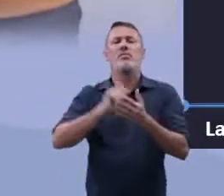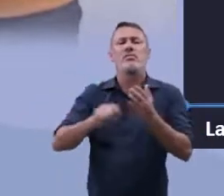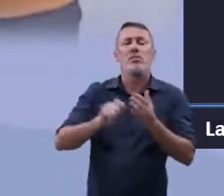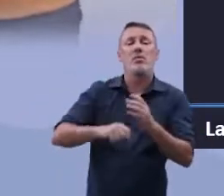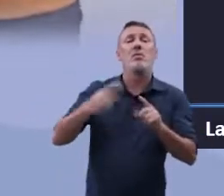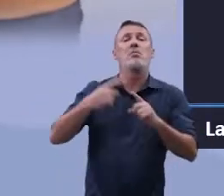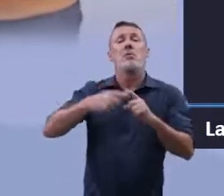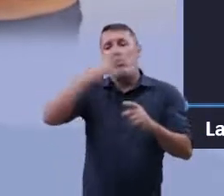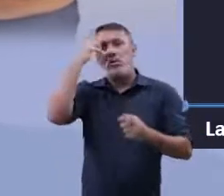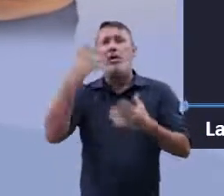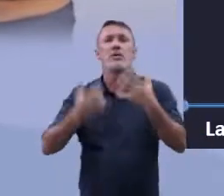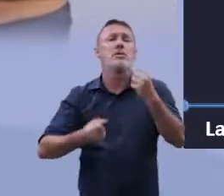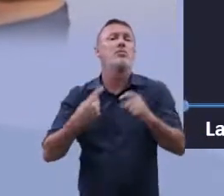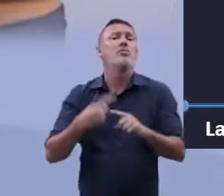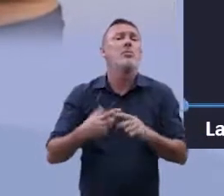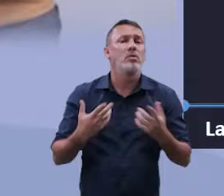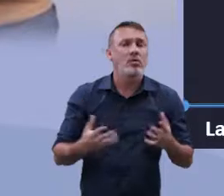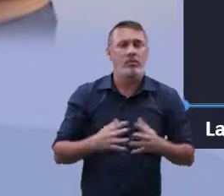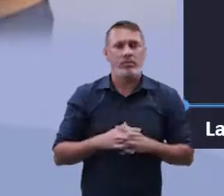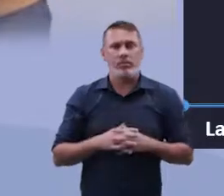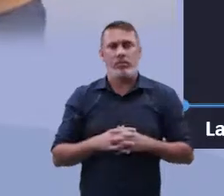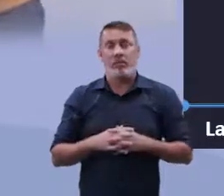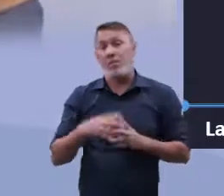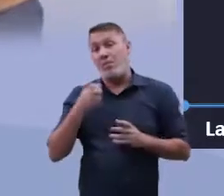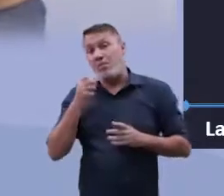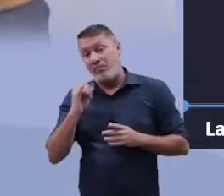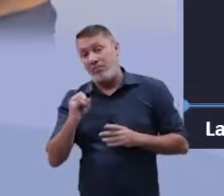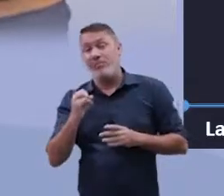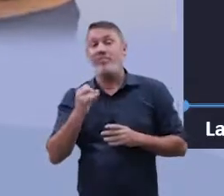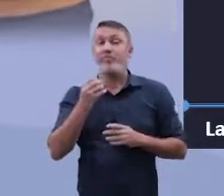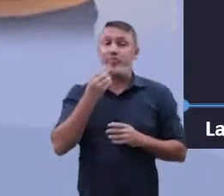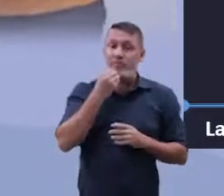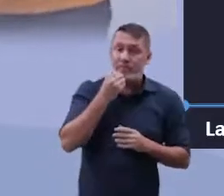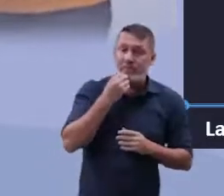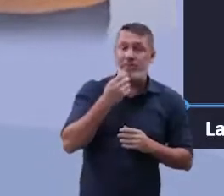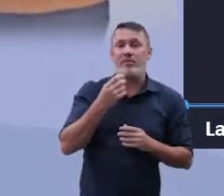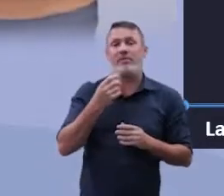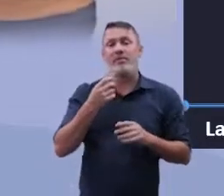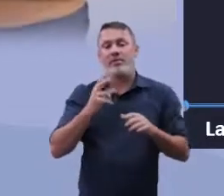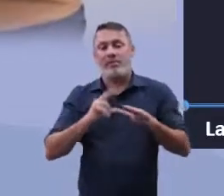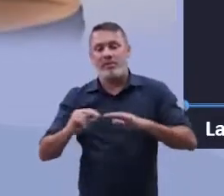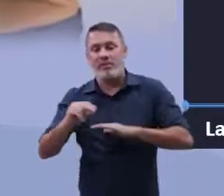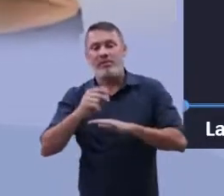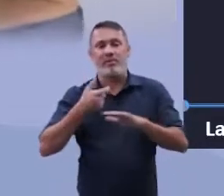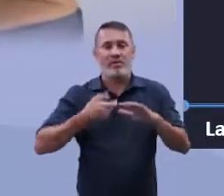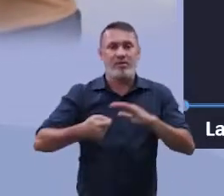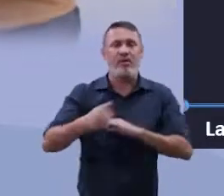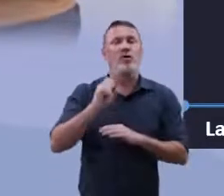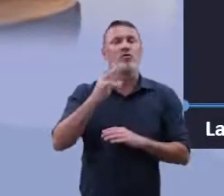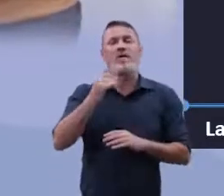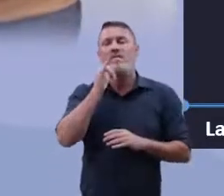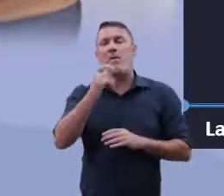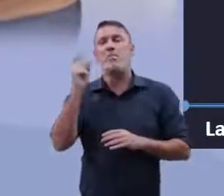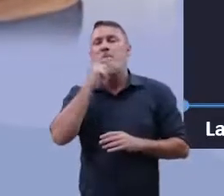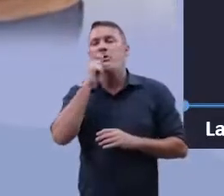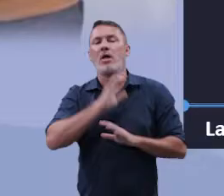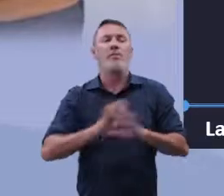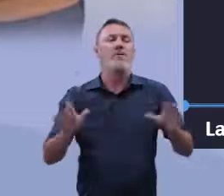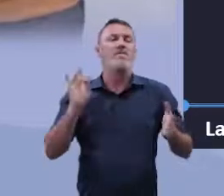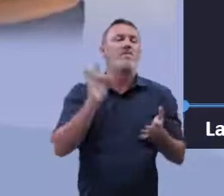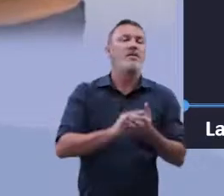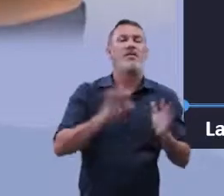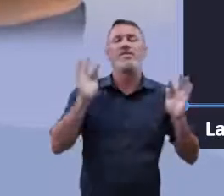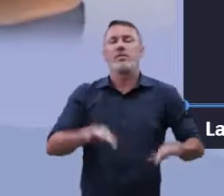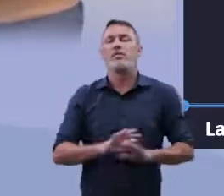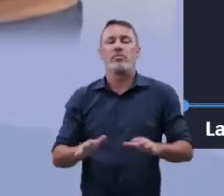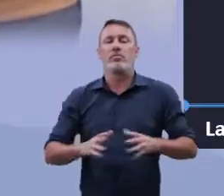que as pessoas acabam aceitando. Bom seria, talvez, se a fake news fosse só simplesmente o seguinte: olha, era mentira, mas